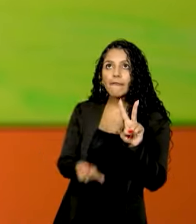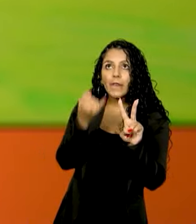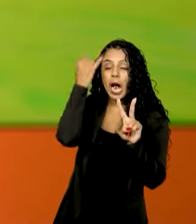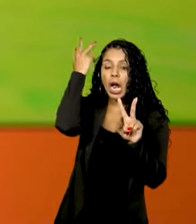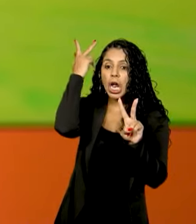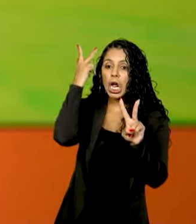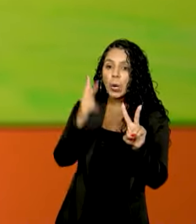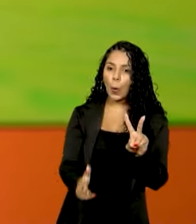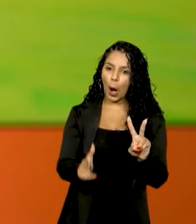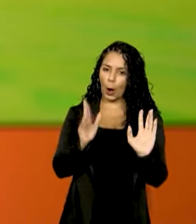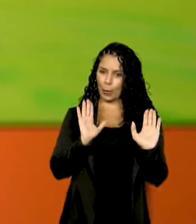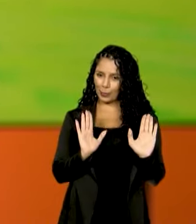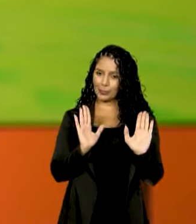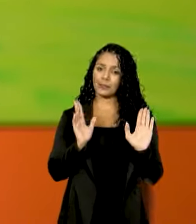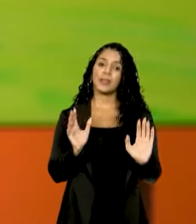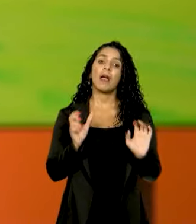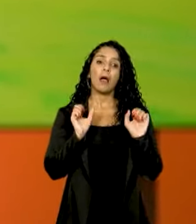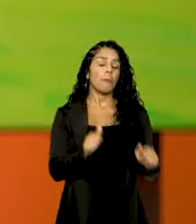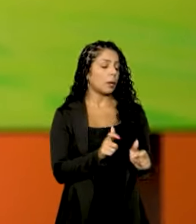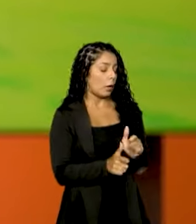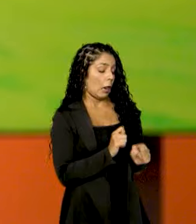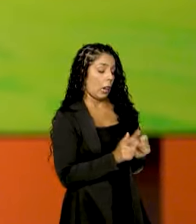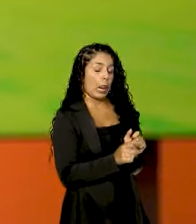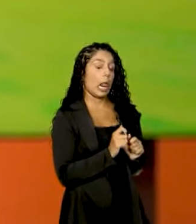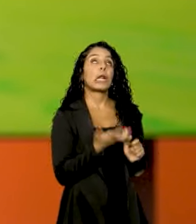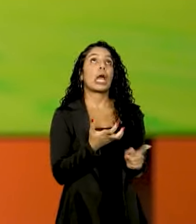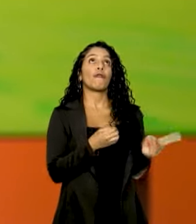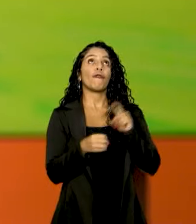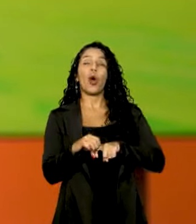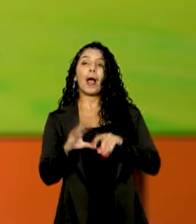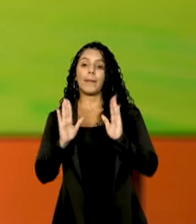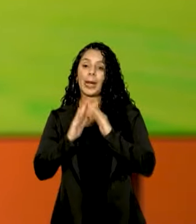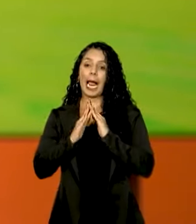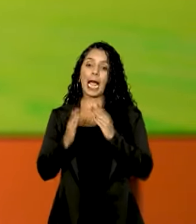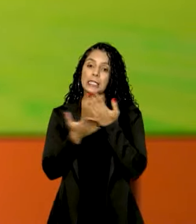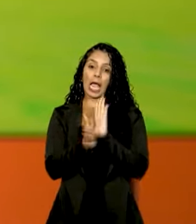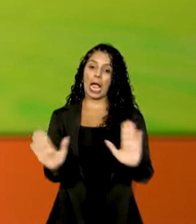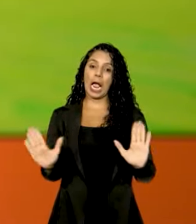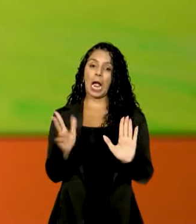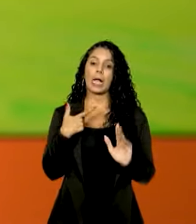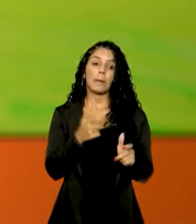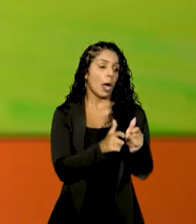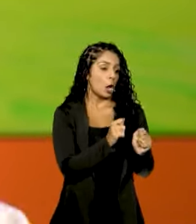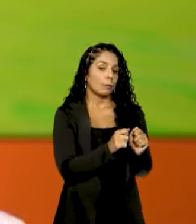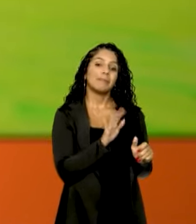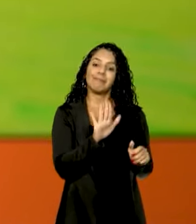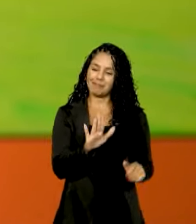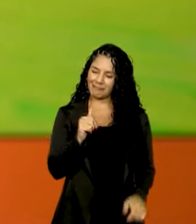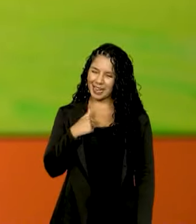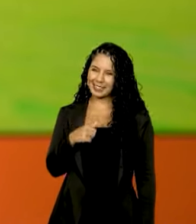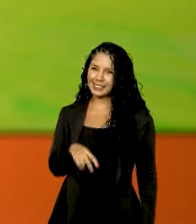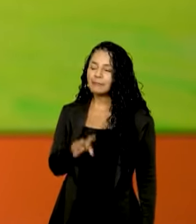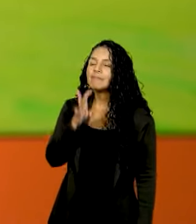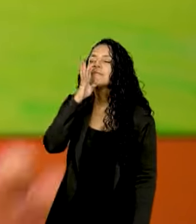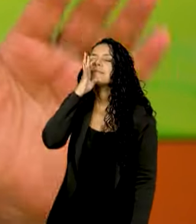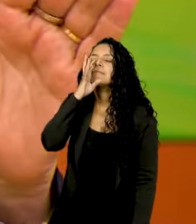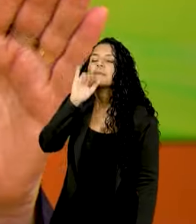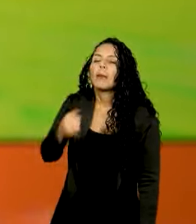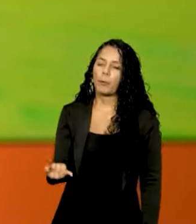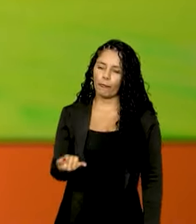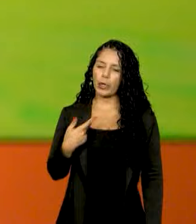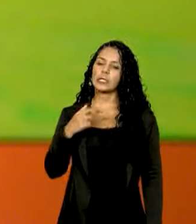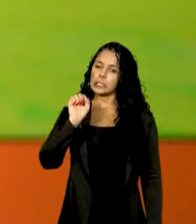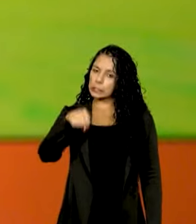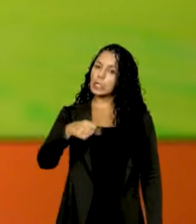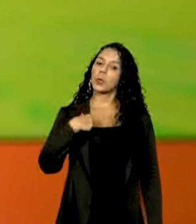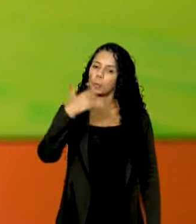ter acabado de jogar, de estar doida para ir para casa, acabar o seu jogo. Mas ela usufrui, isso eu